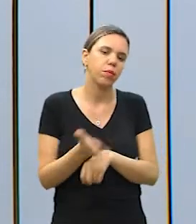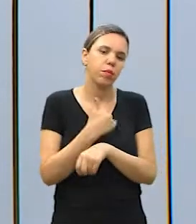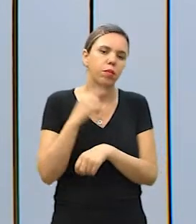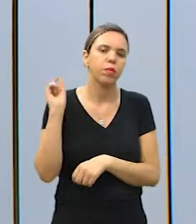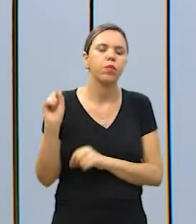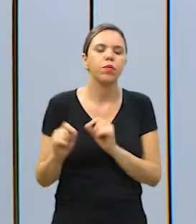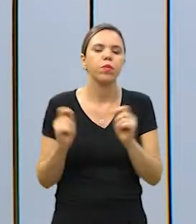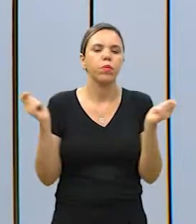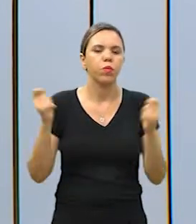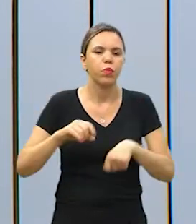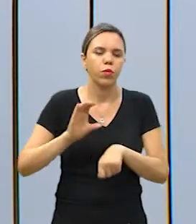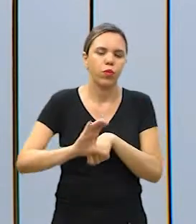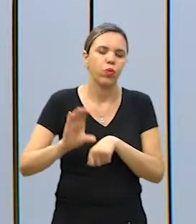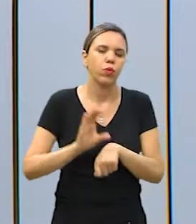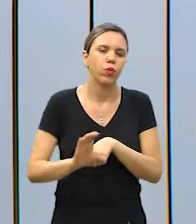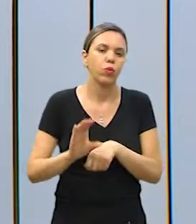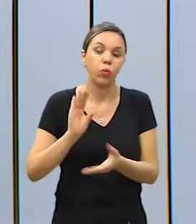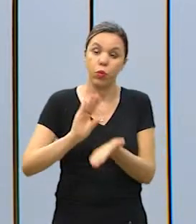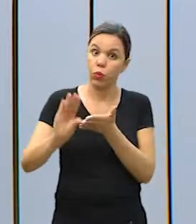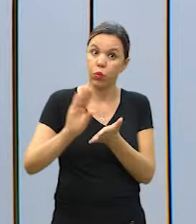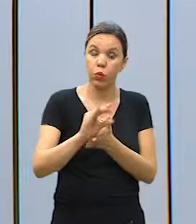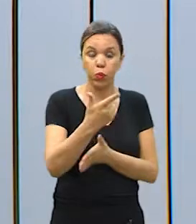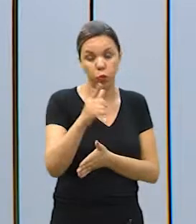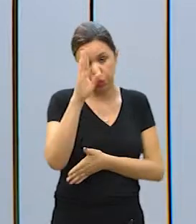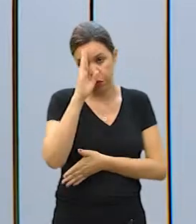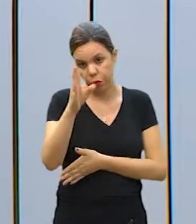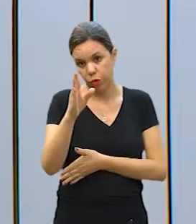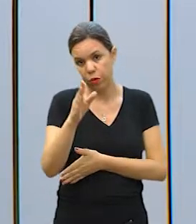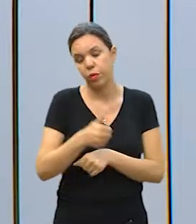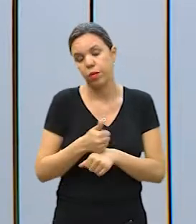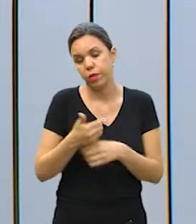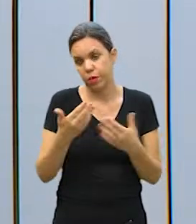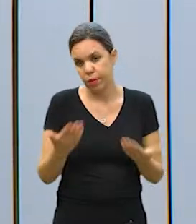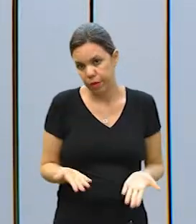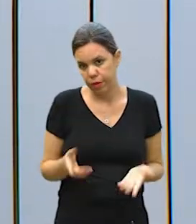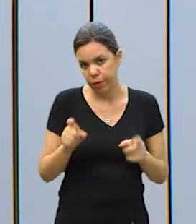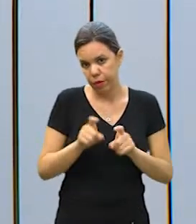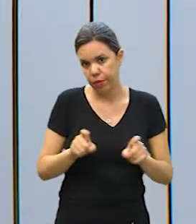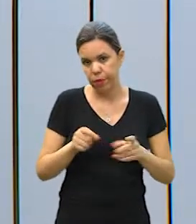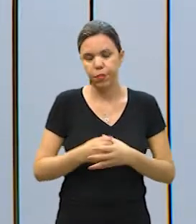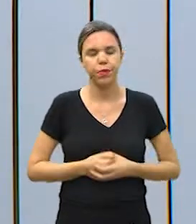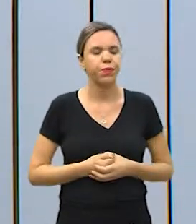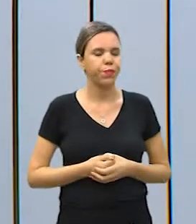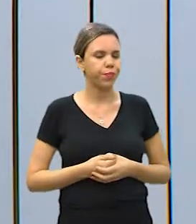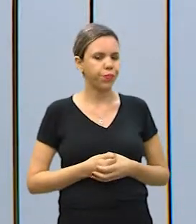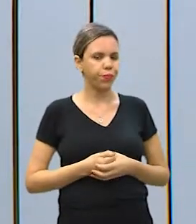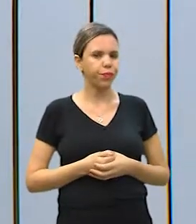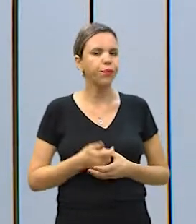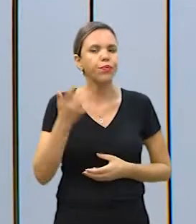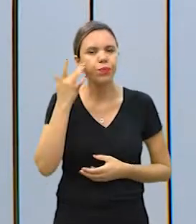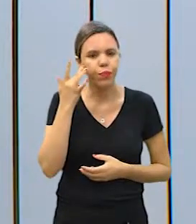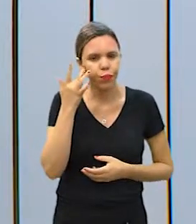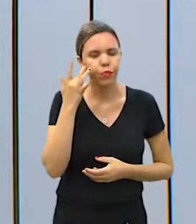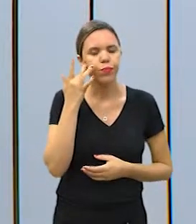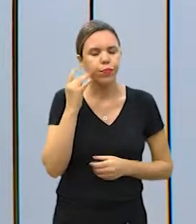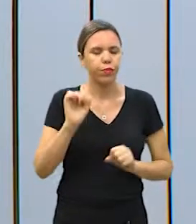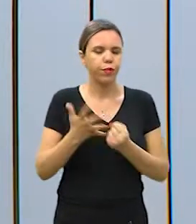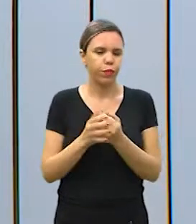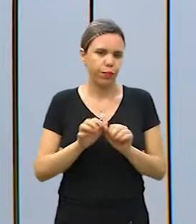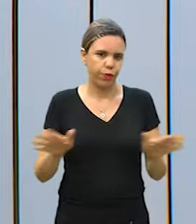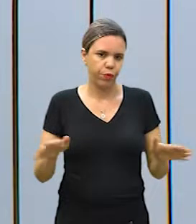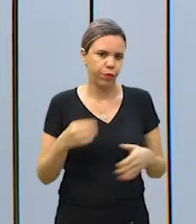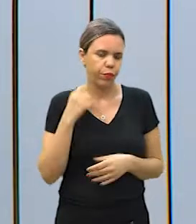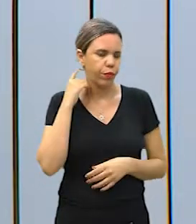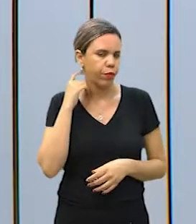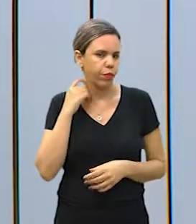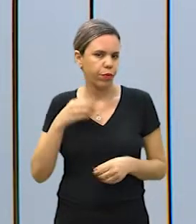antes uma capacitação e investimento, principalmente nessa área, né, da informática. Então, eu acho que a